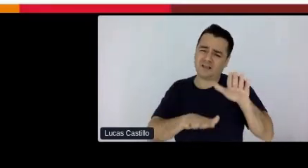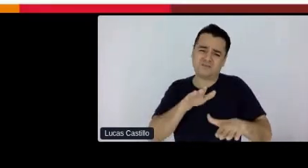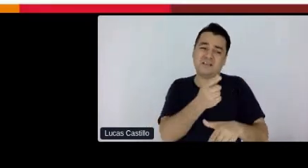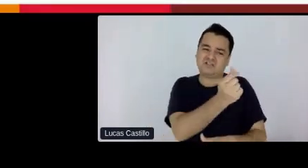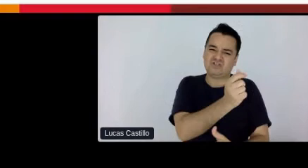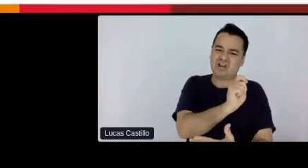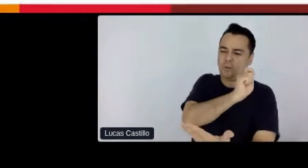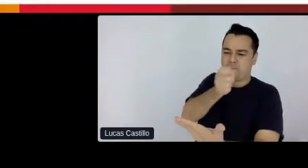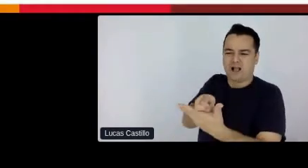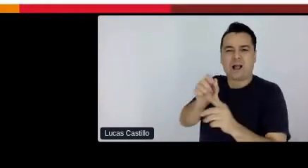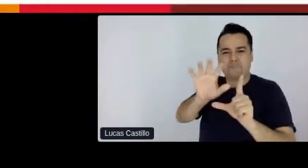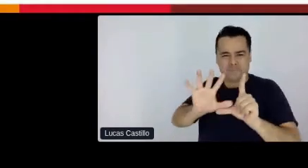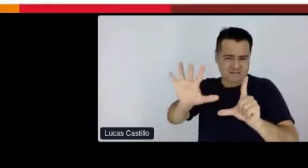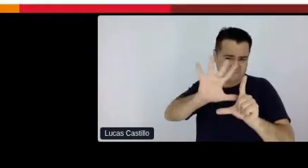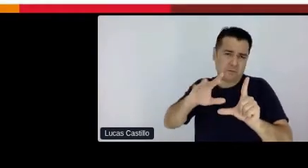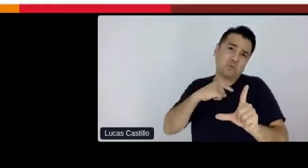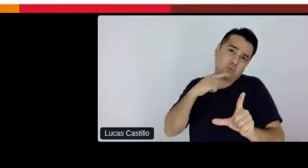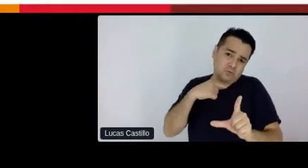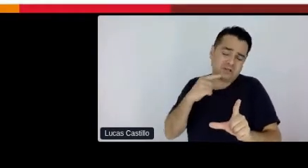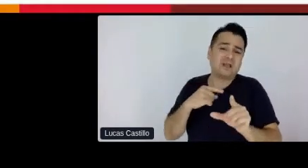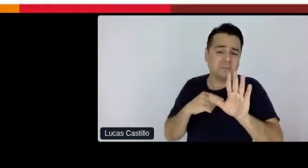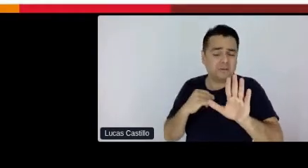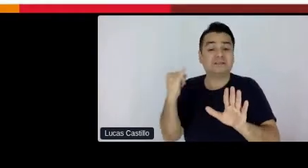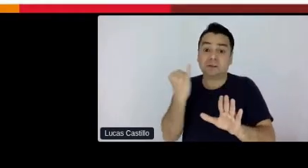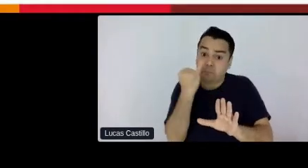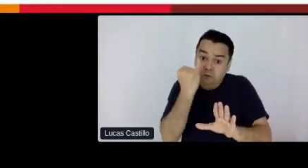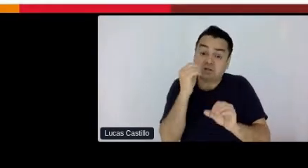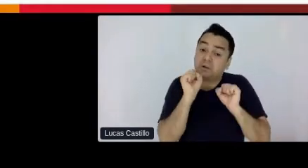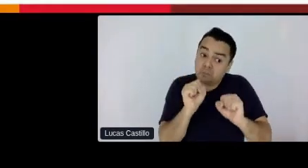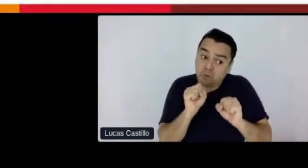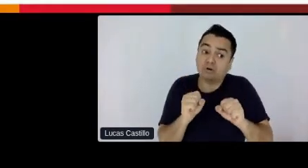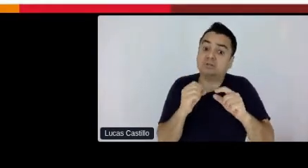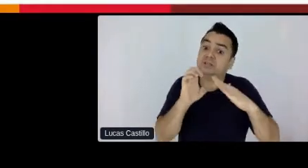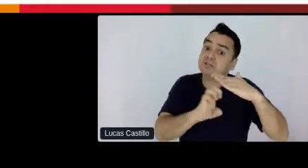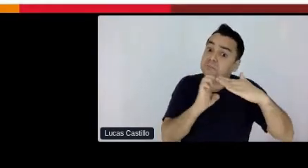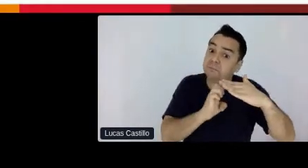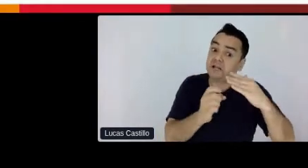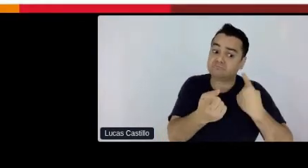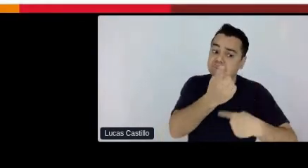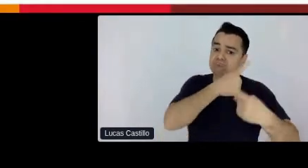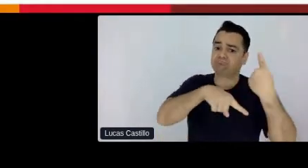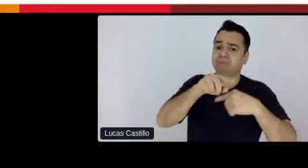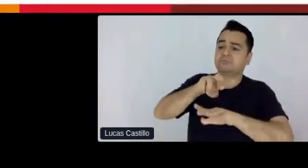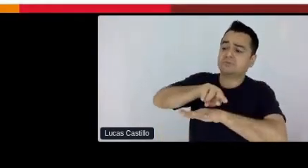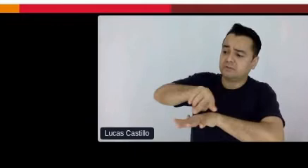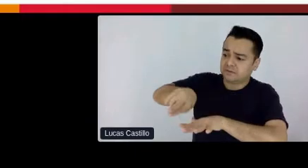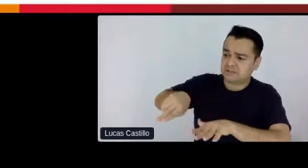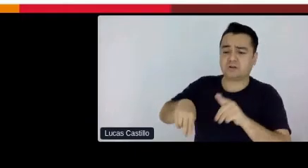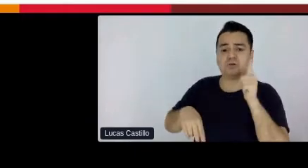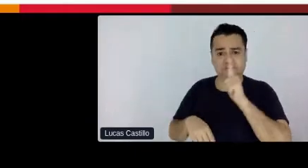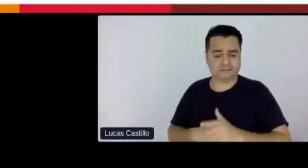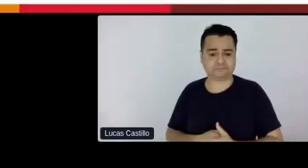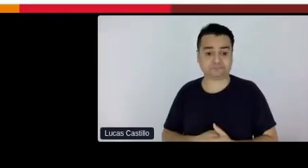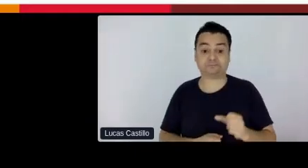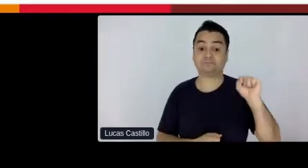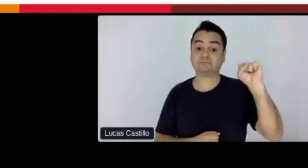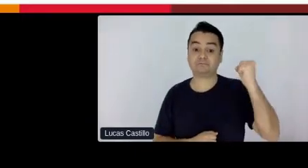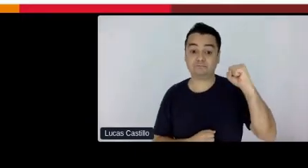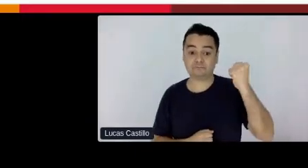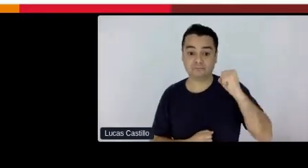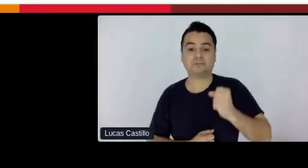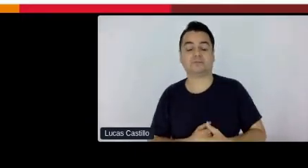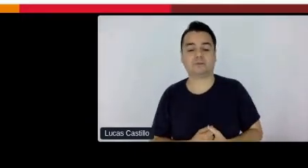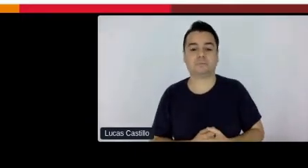mas esse ponto ele é muito importante e pode gerar uma experiência muito positiva. E o ponto 8 que eu trago aqui, que